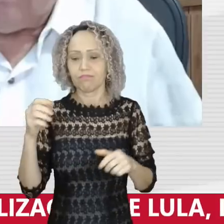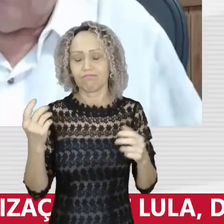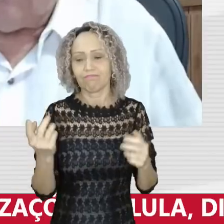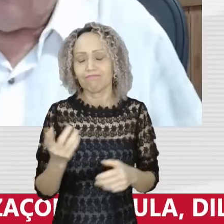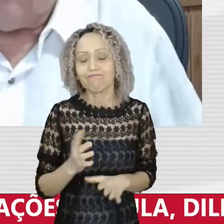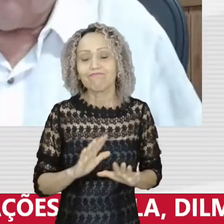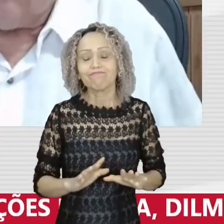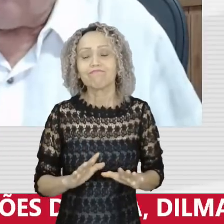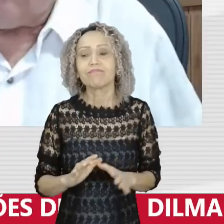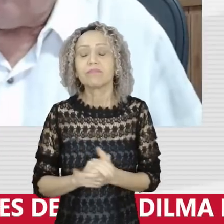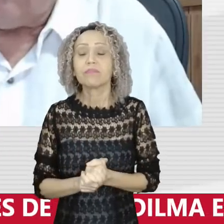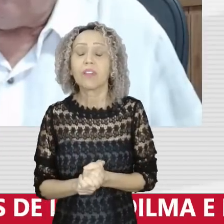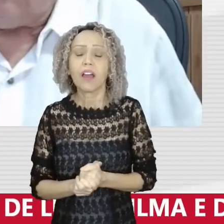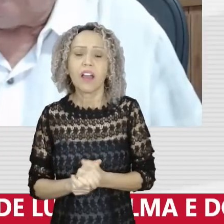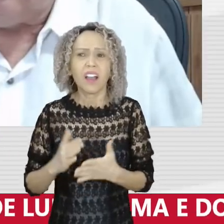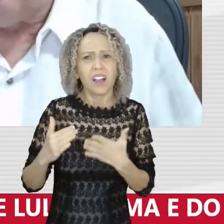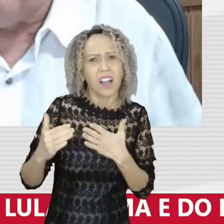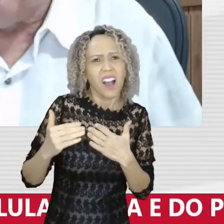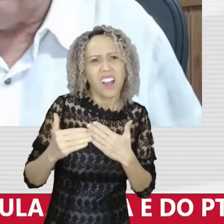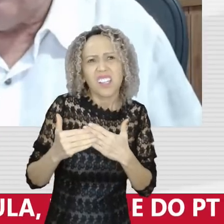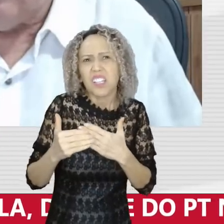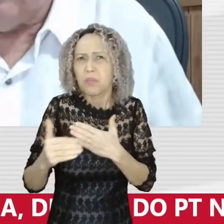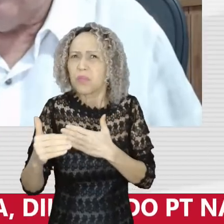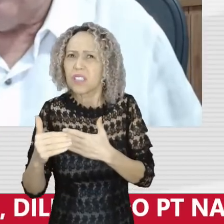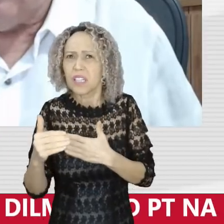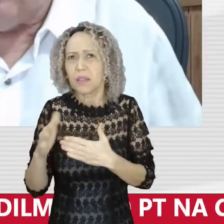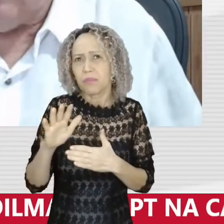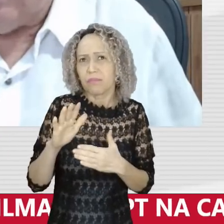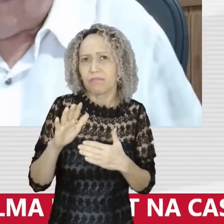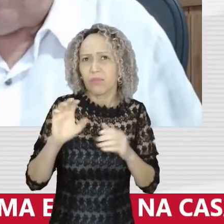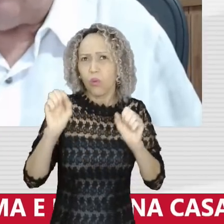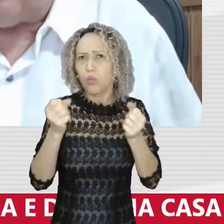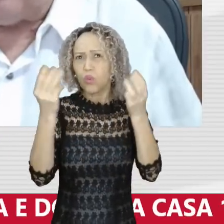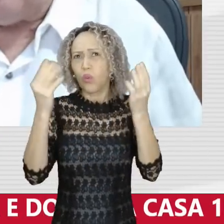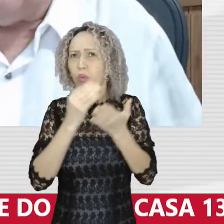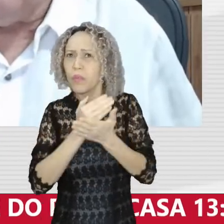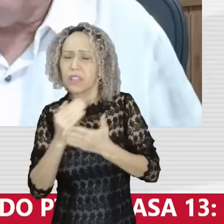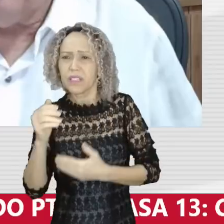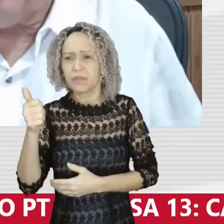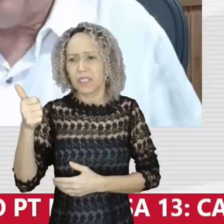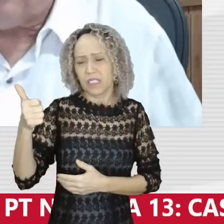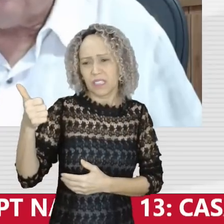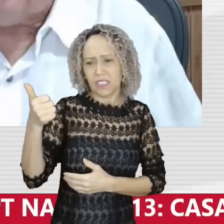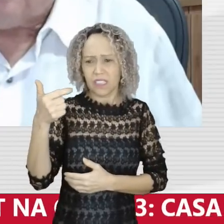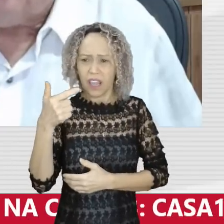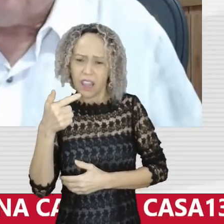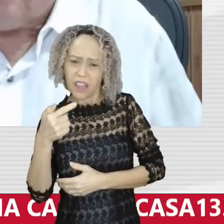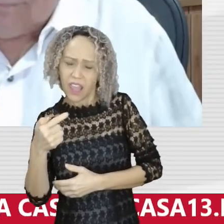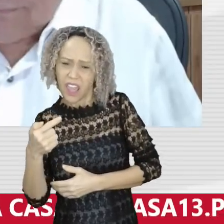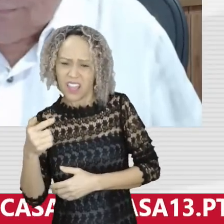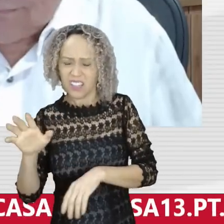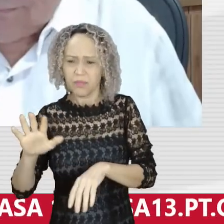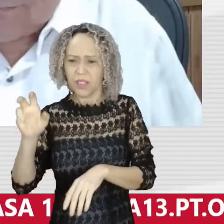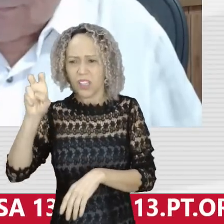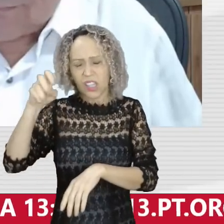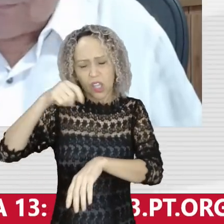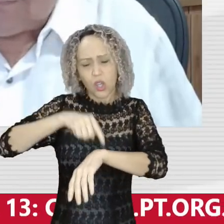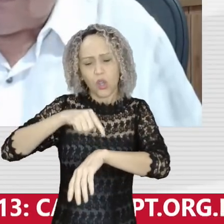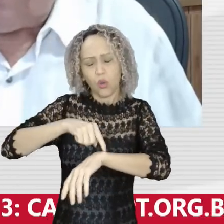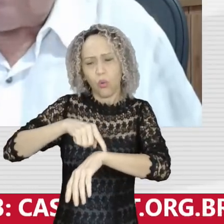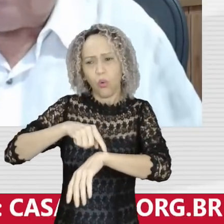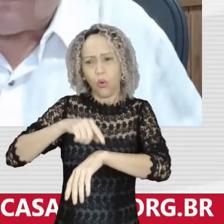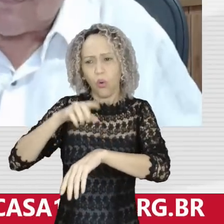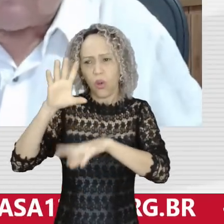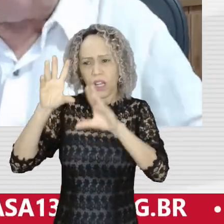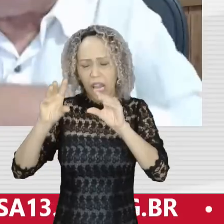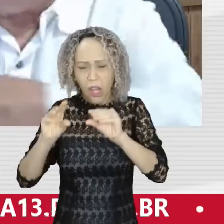indo provavelmente até o início da noite do dia 2. Então, tem de tudo, viu? Tem gente vindo de carro, tem